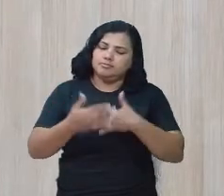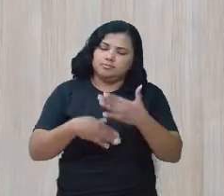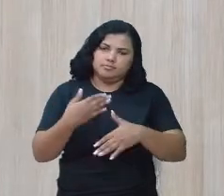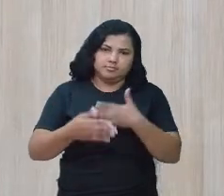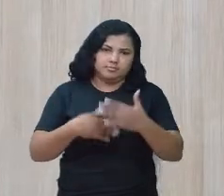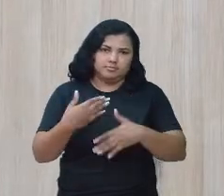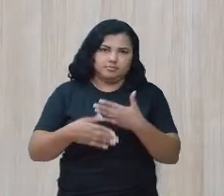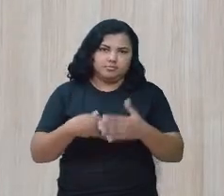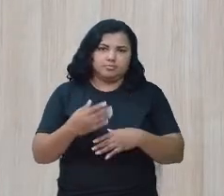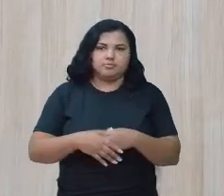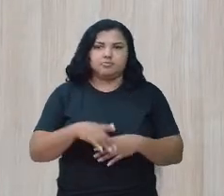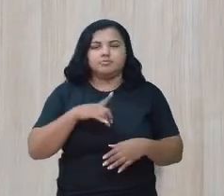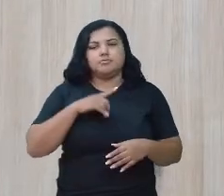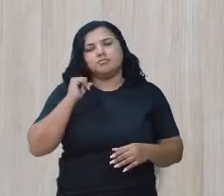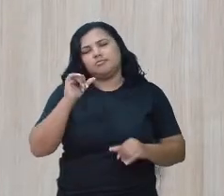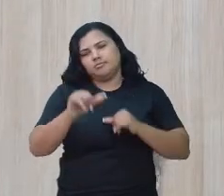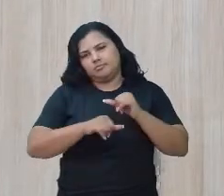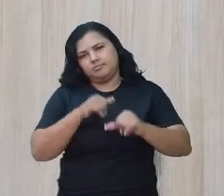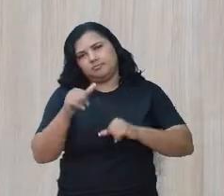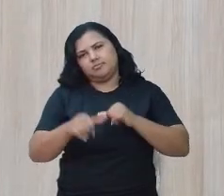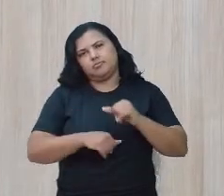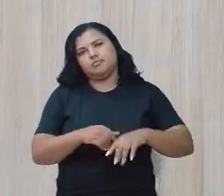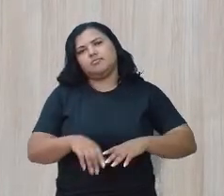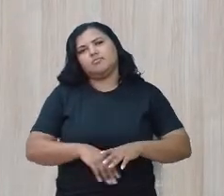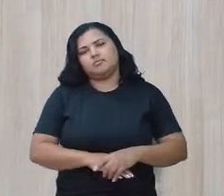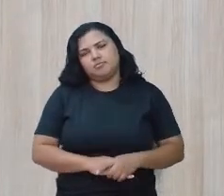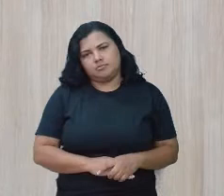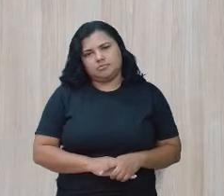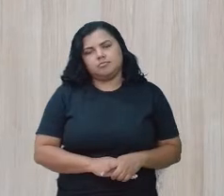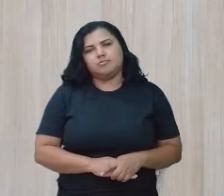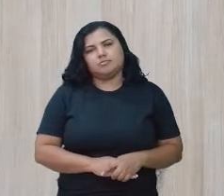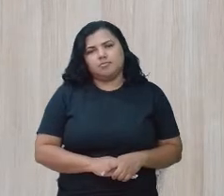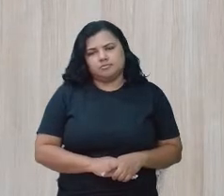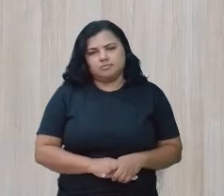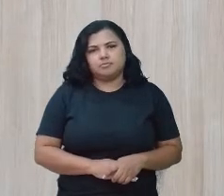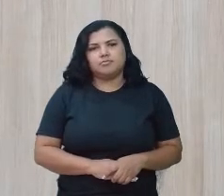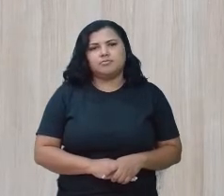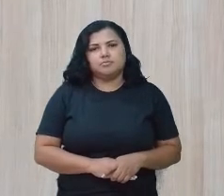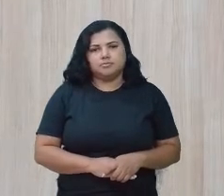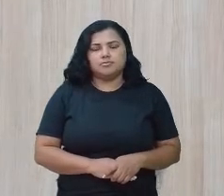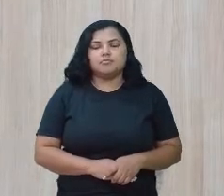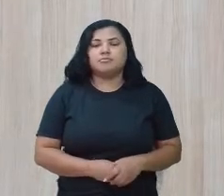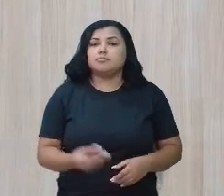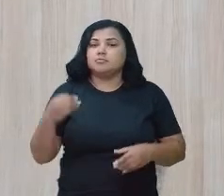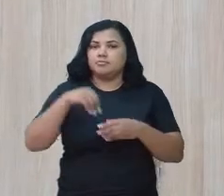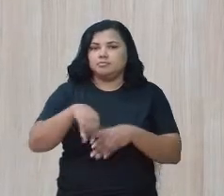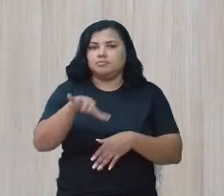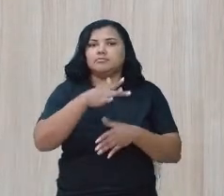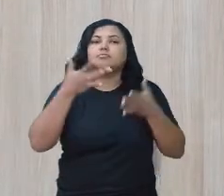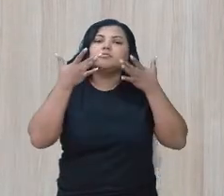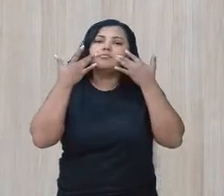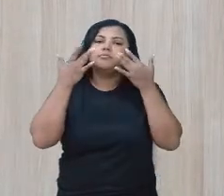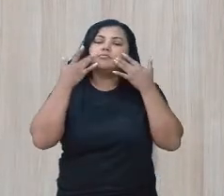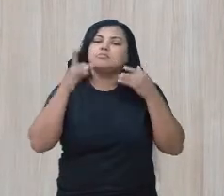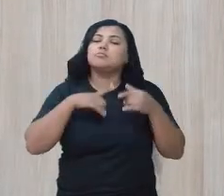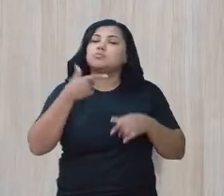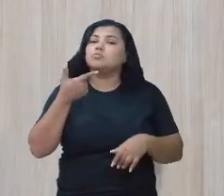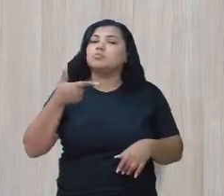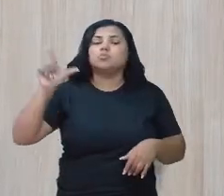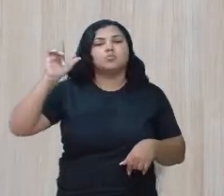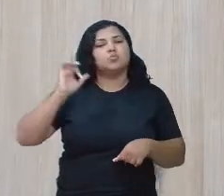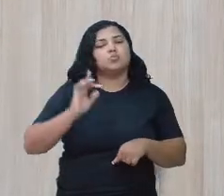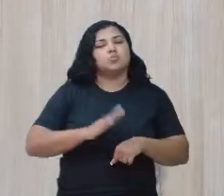anos aí, houve mudanças, né? Houve transformações no teatro. Surgiram outros